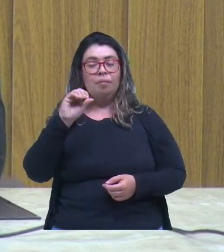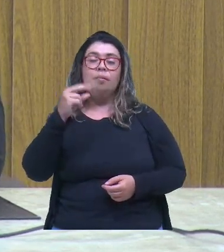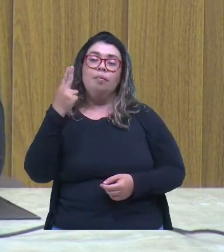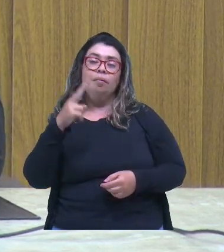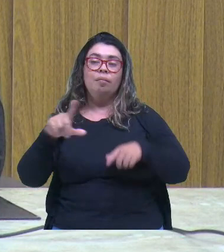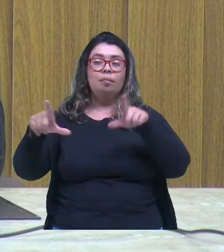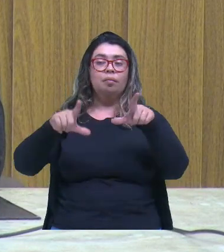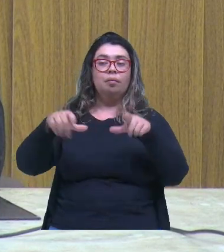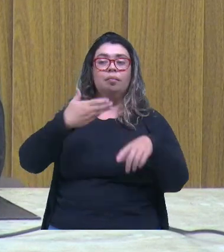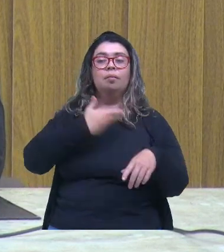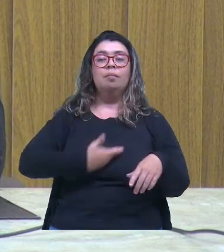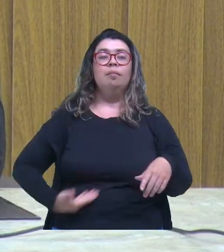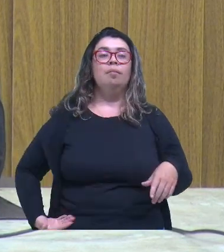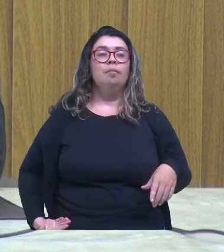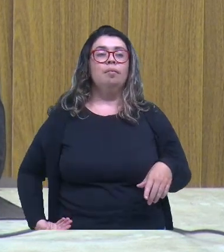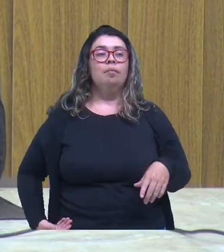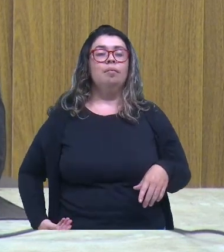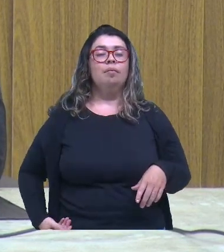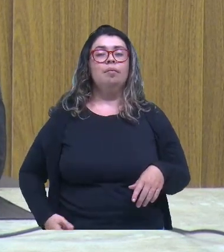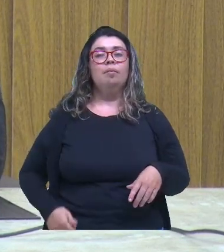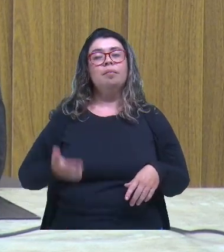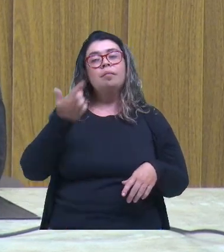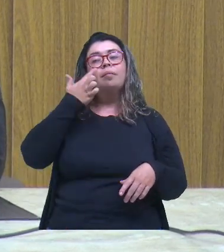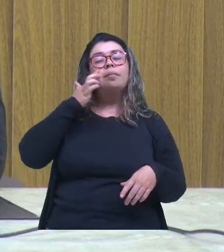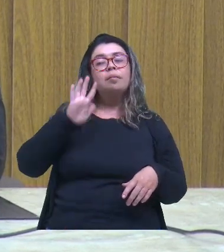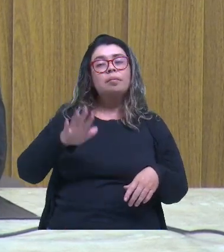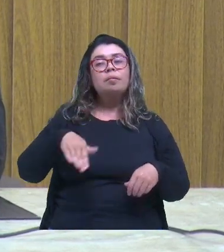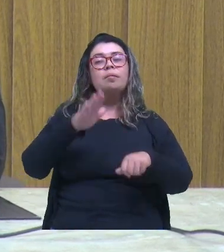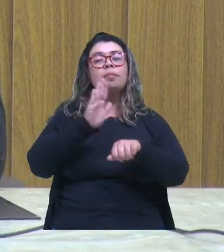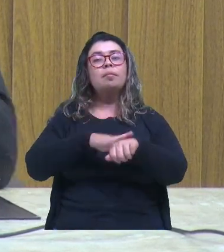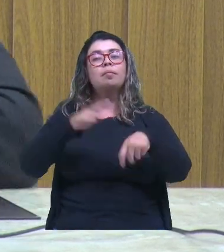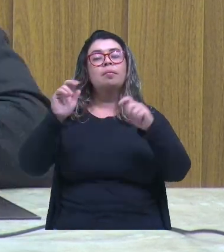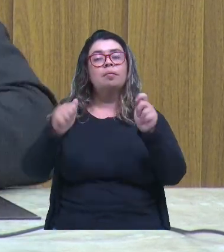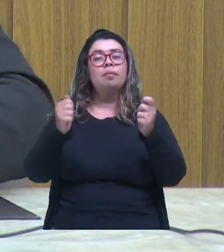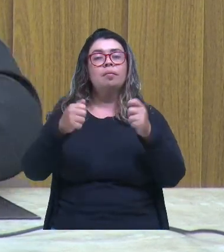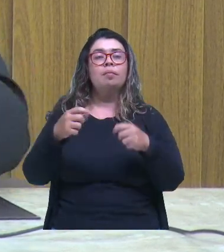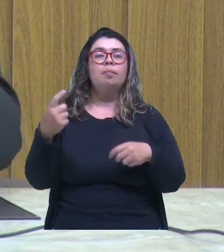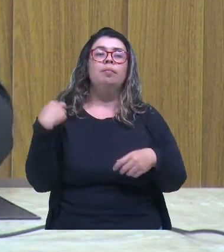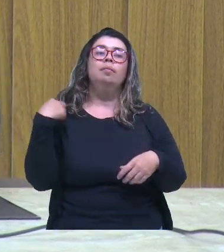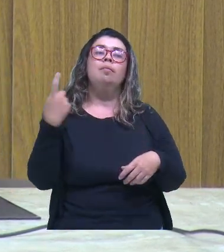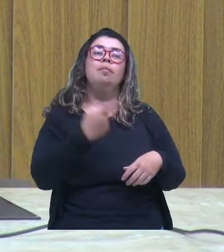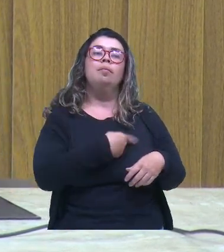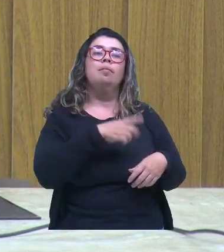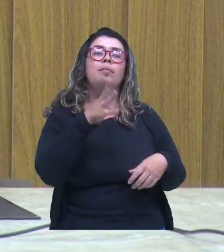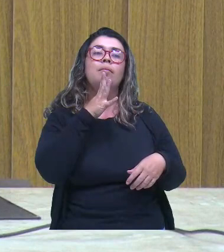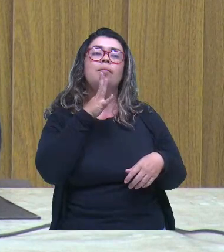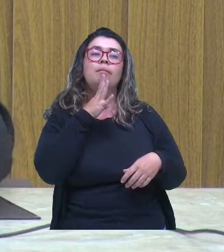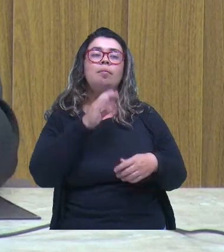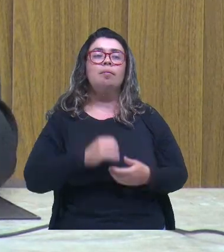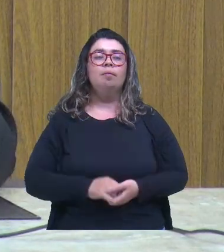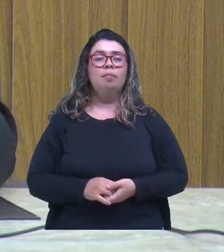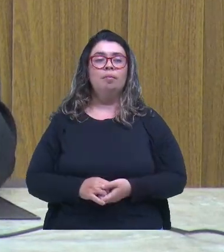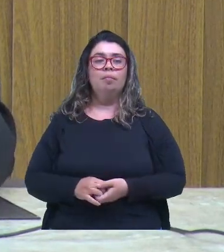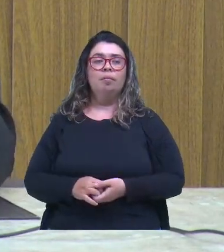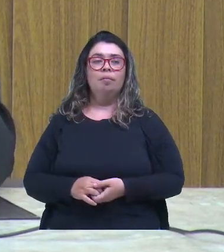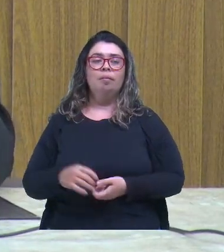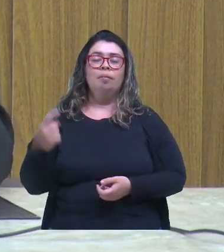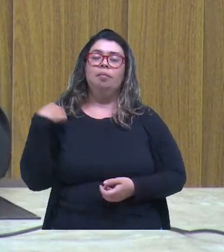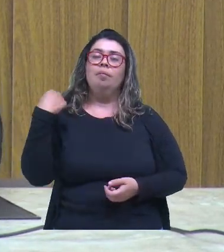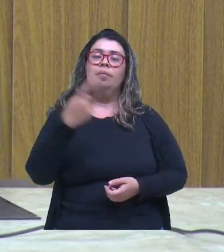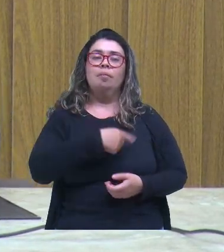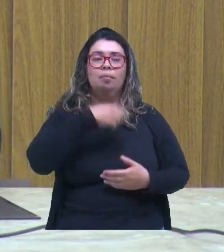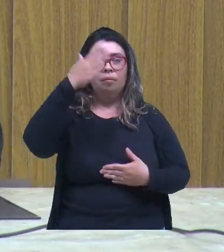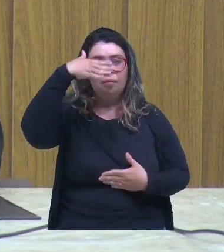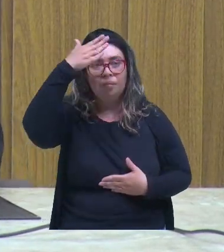no atendimento aos menos favorecidos, o nosso reconhecimento e as nossas